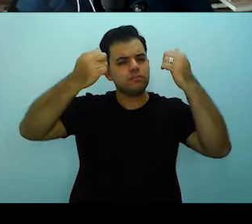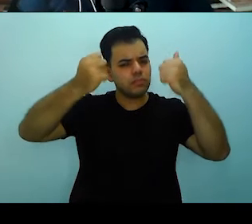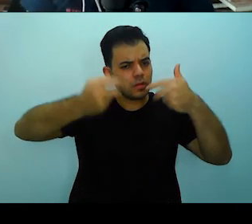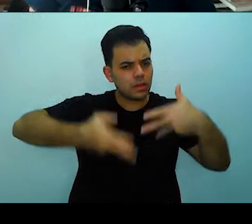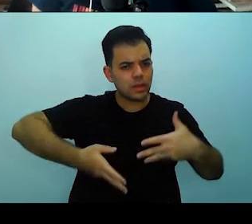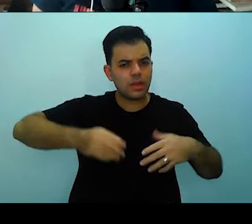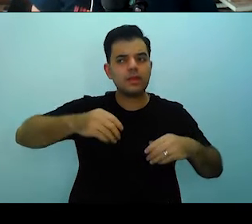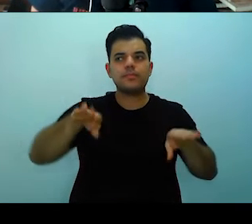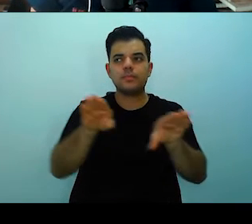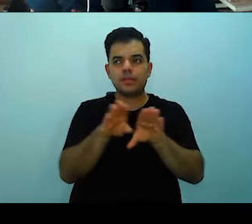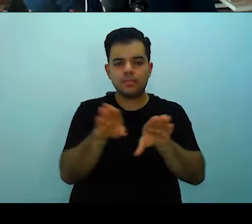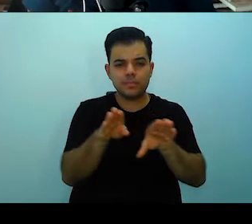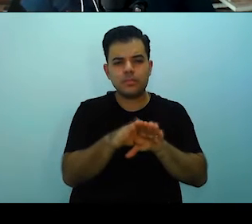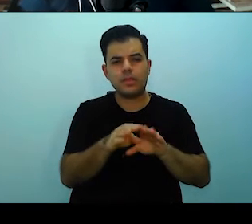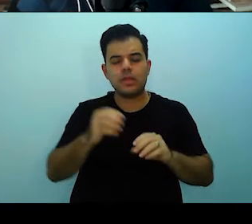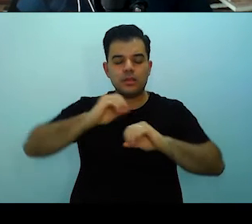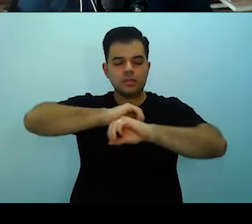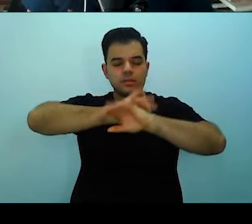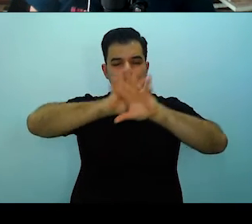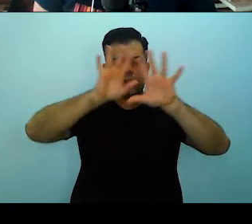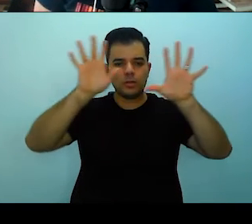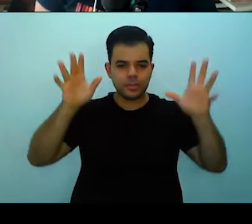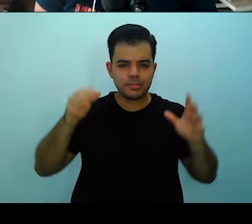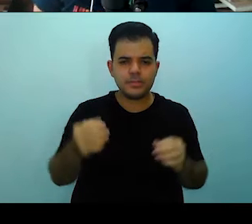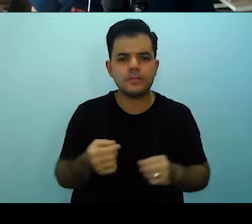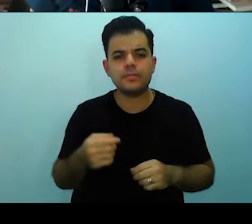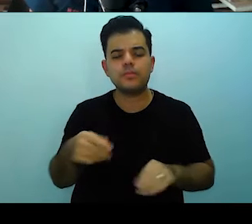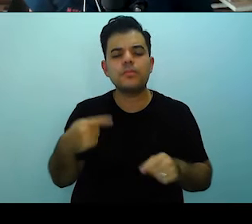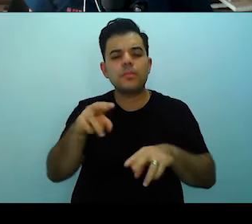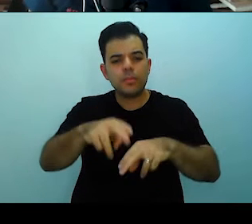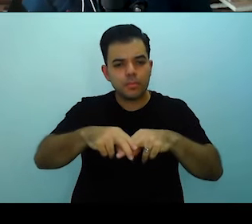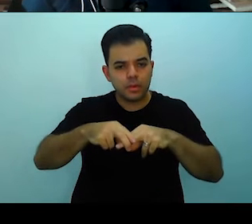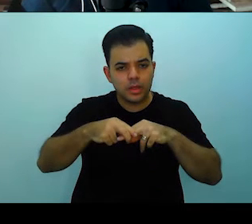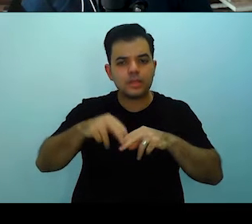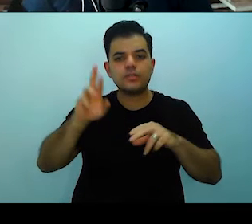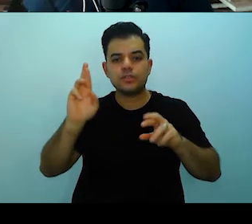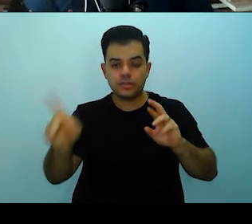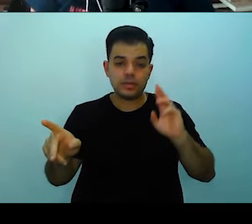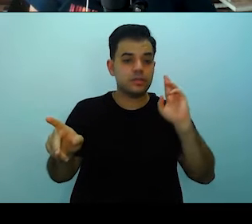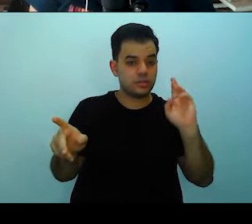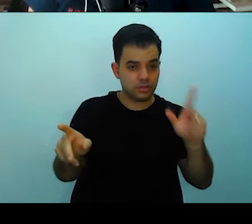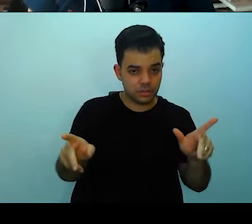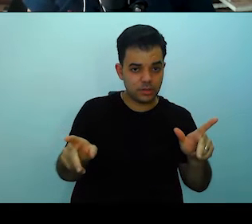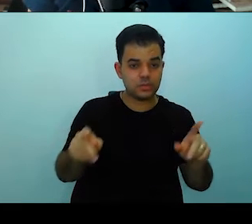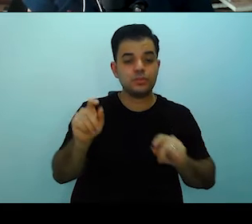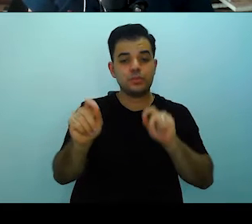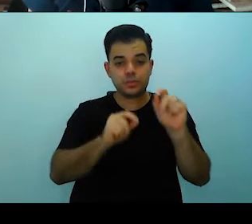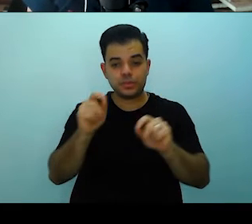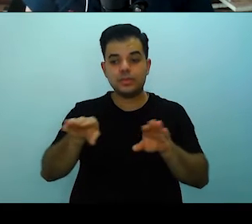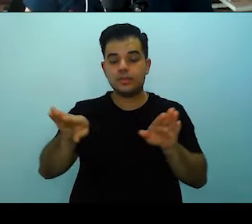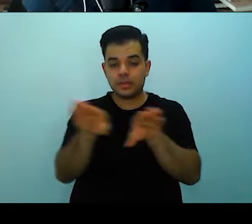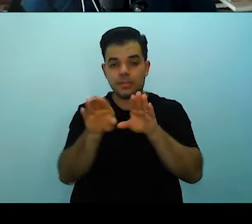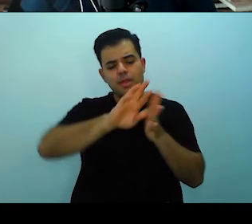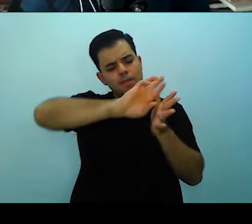da forma mais compreensível que é possível, sobre quais as diferenças e quais os aspectos